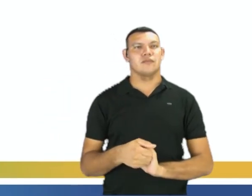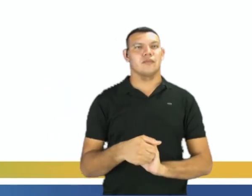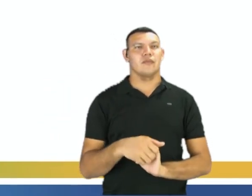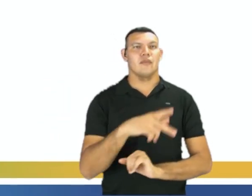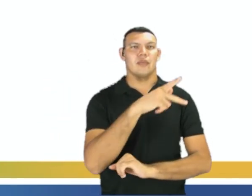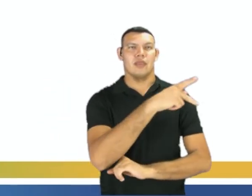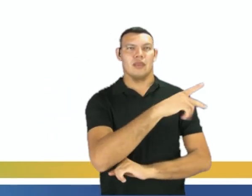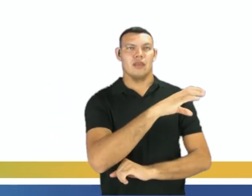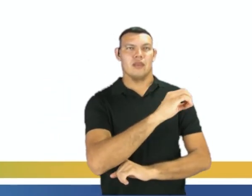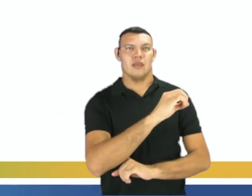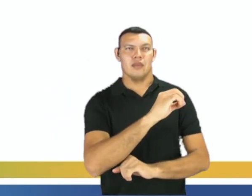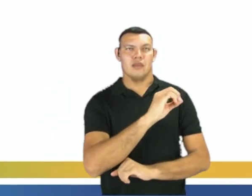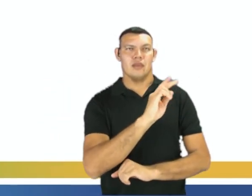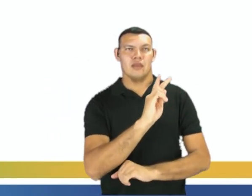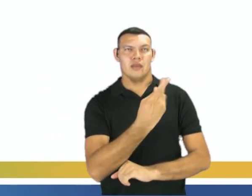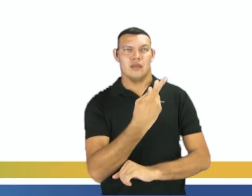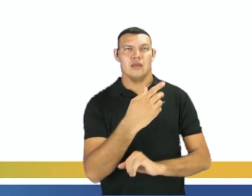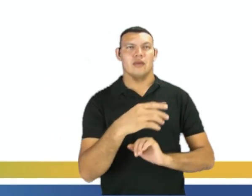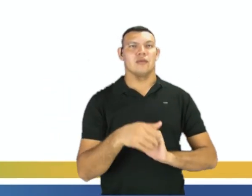o potencial